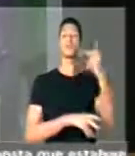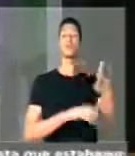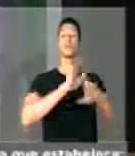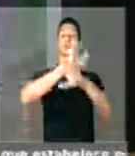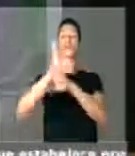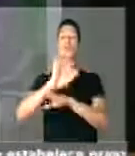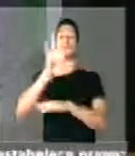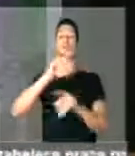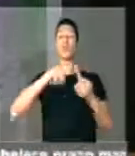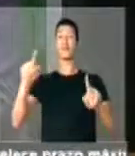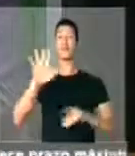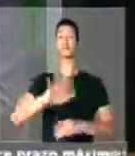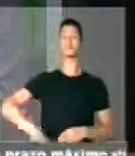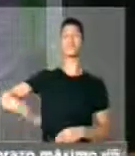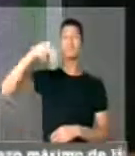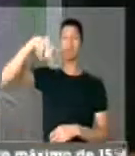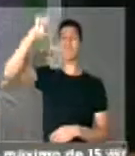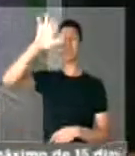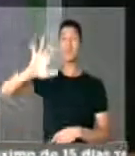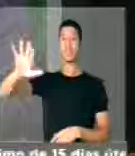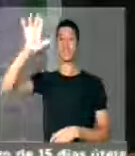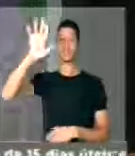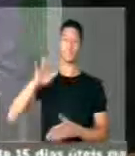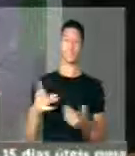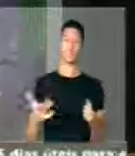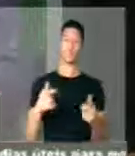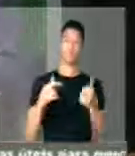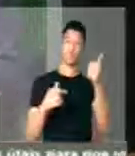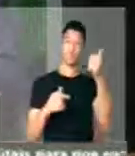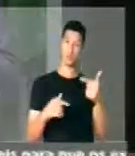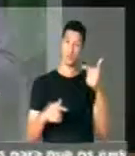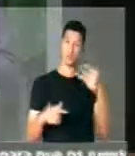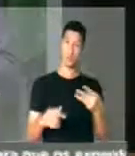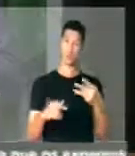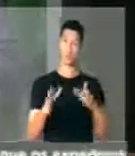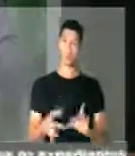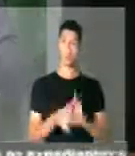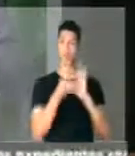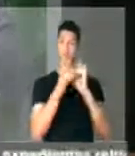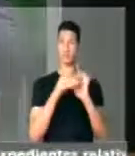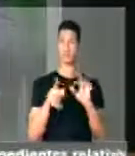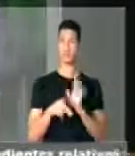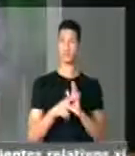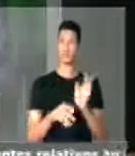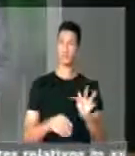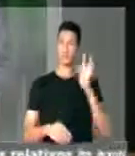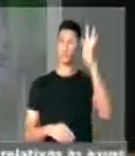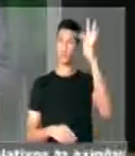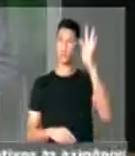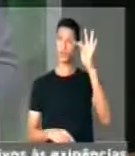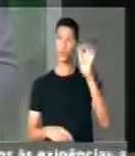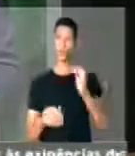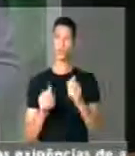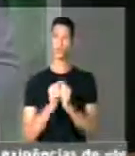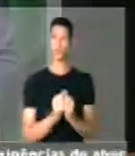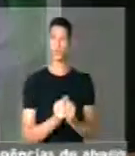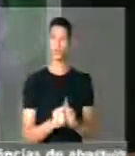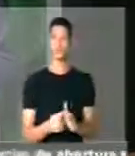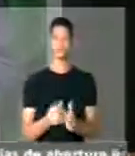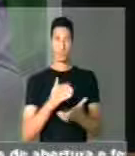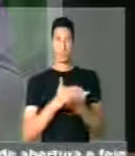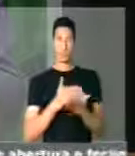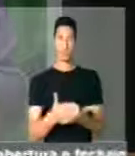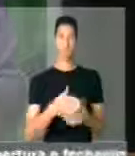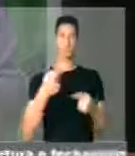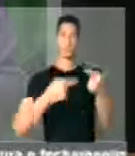Estado, mas de todo o Nordeste brasileiro. E o terceiro é a sua ligação com o futuro, com o